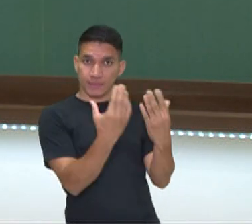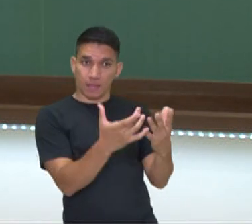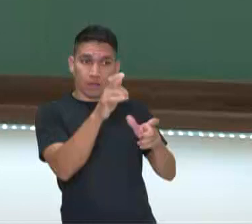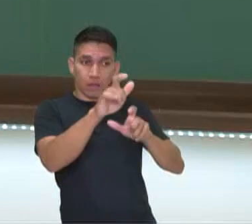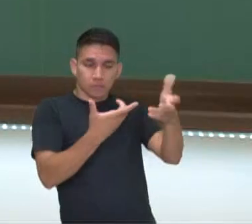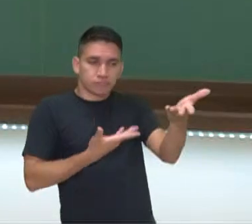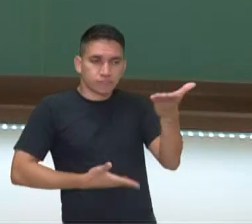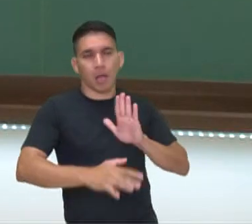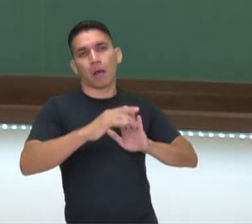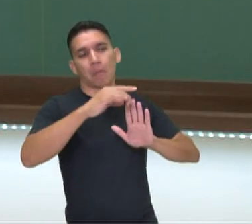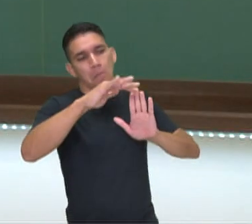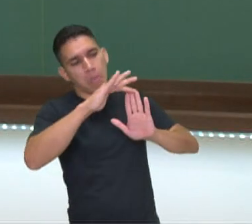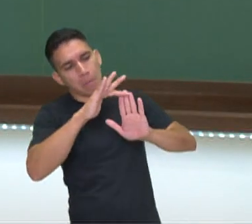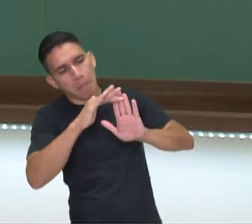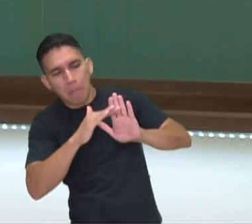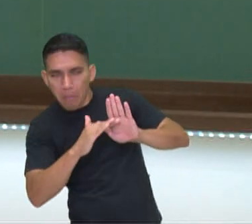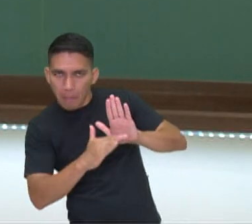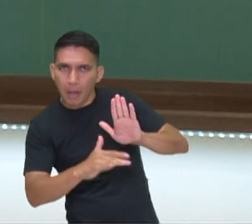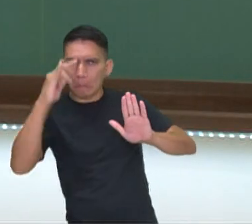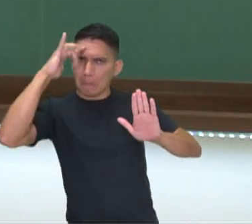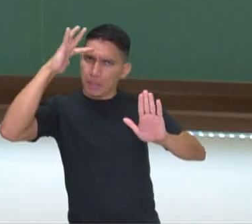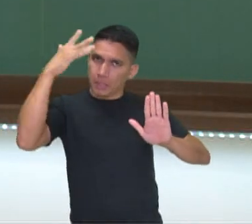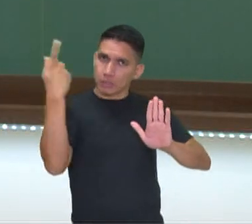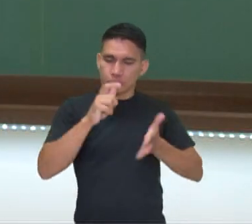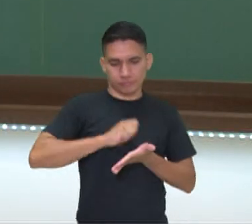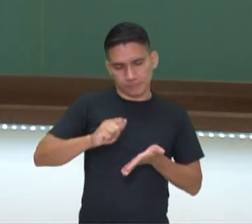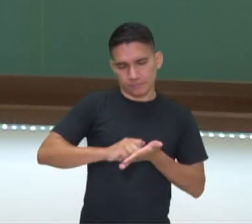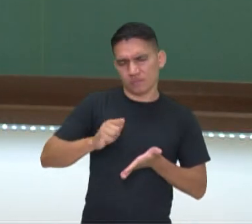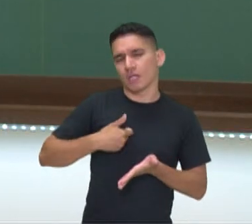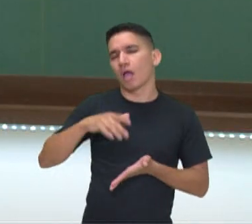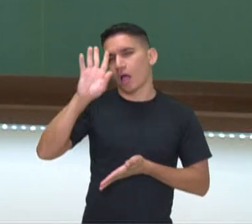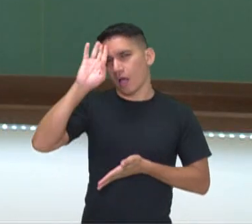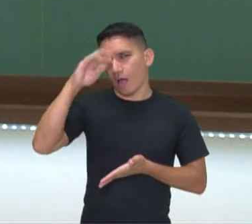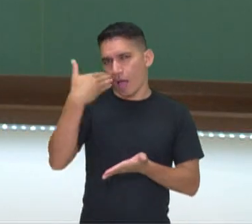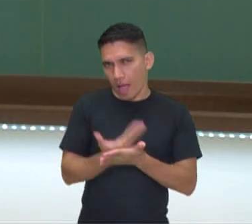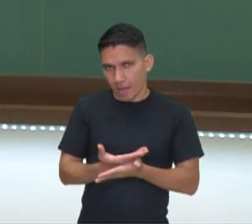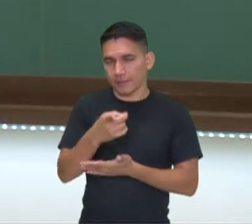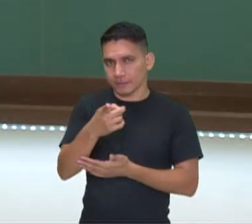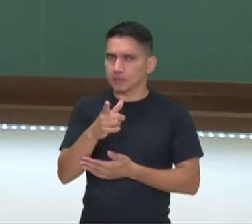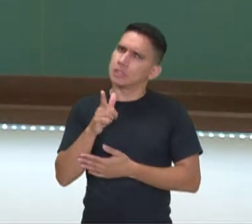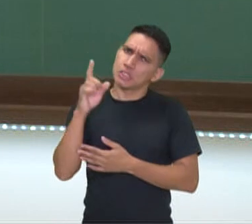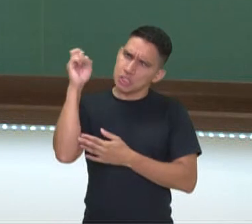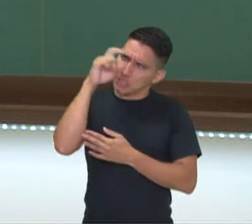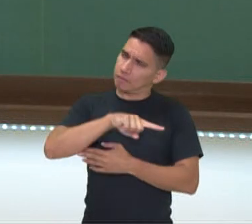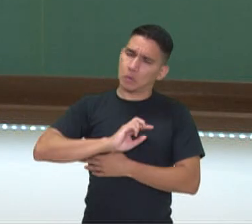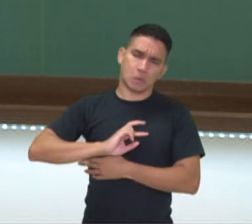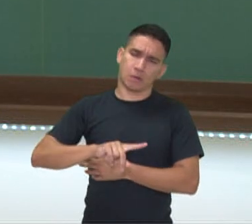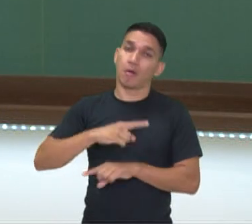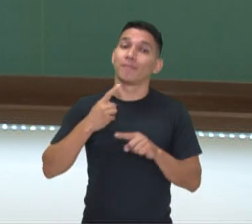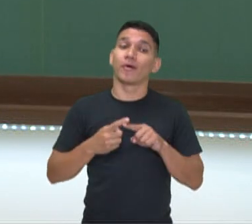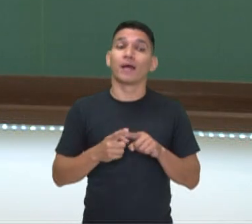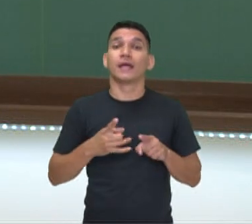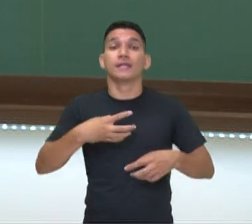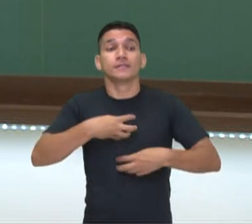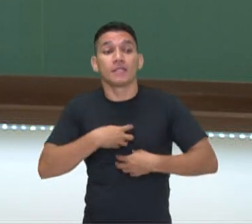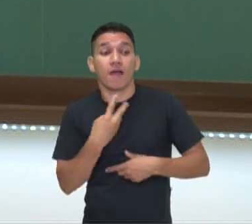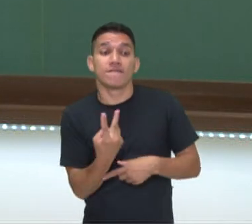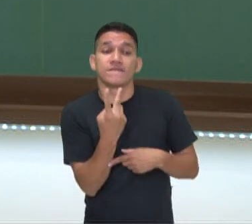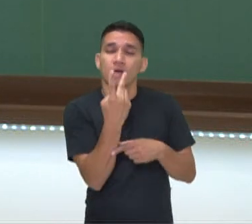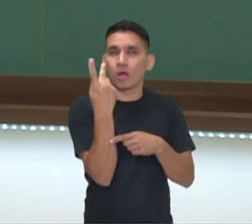que vocês podem ter pensado e colocado aí no caderno. Tenho certeza que não foi uma dificuldade, porque essas palavras, esses